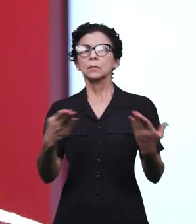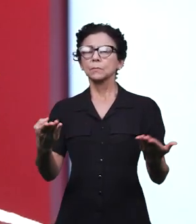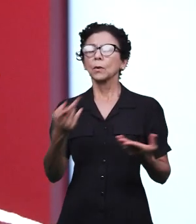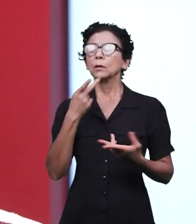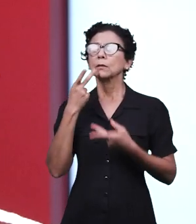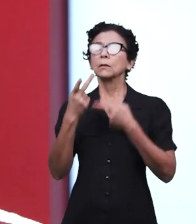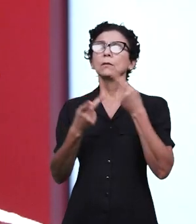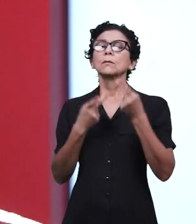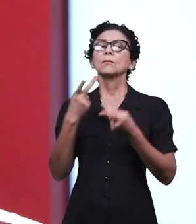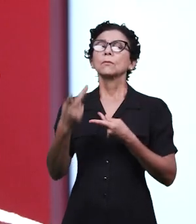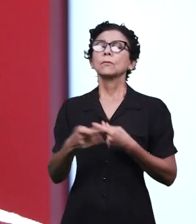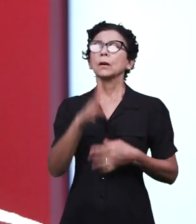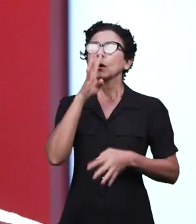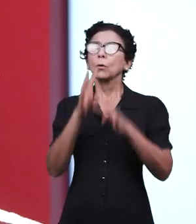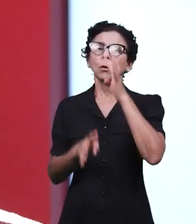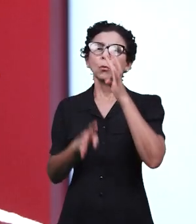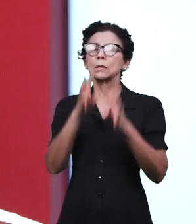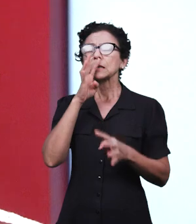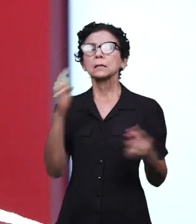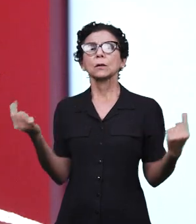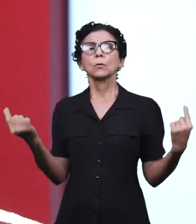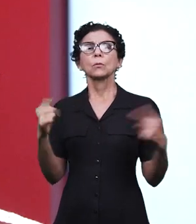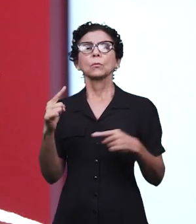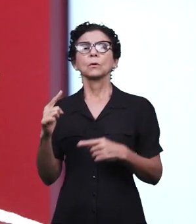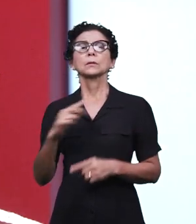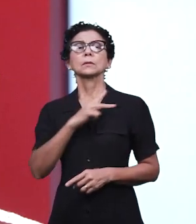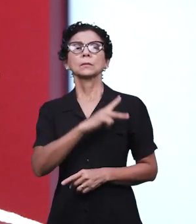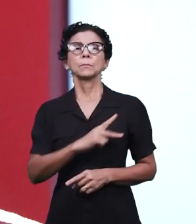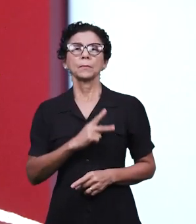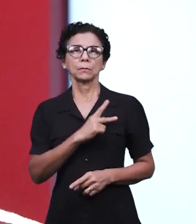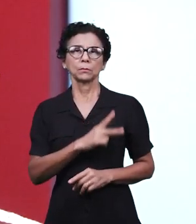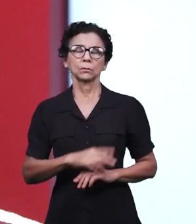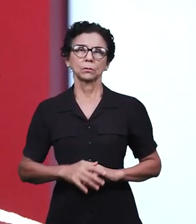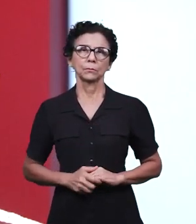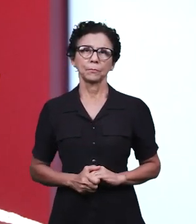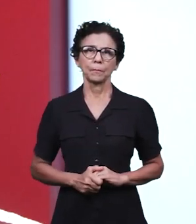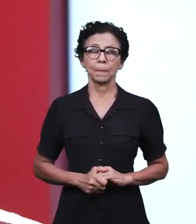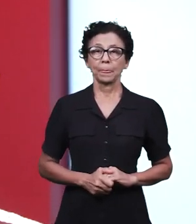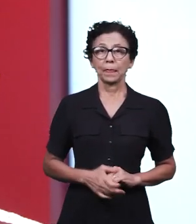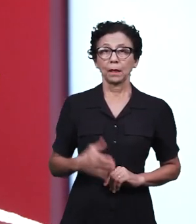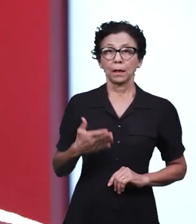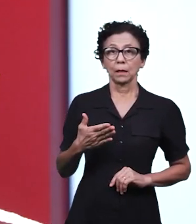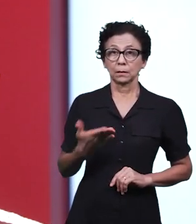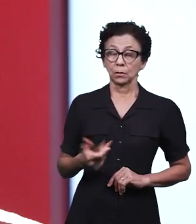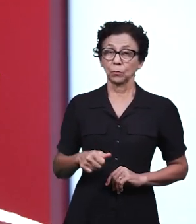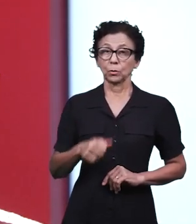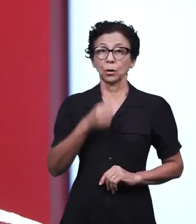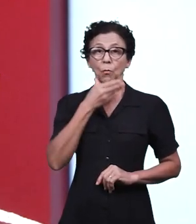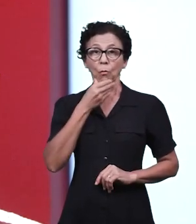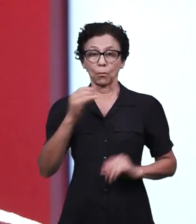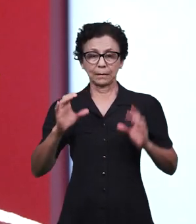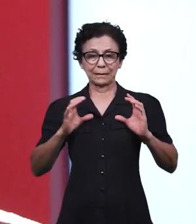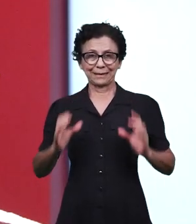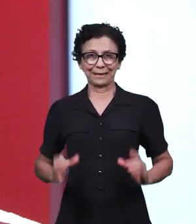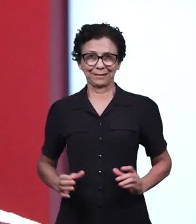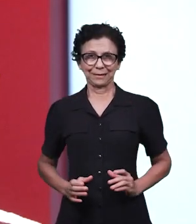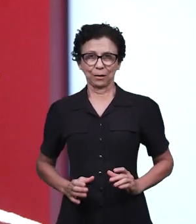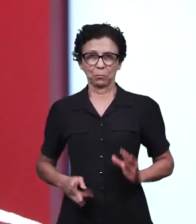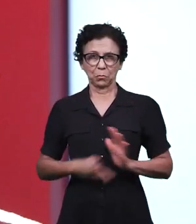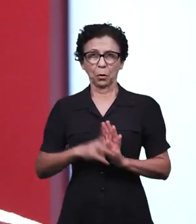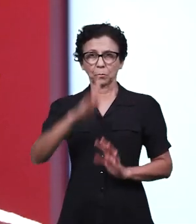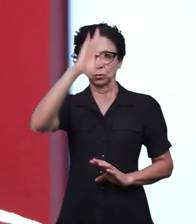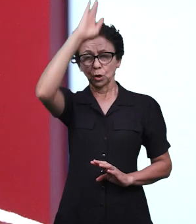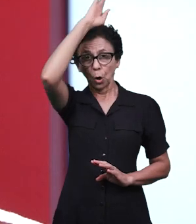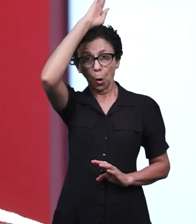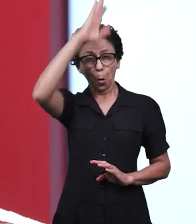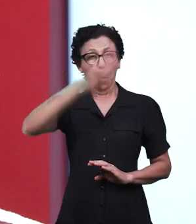o cidadão romano era muito valorizado e Paulo era um cidadão romano, não se admitia um julgamento de qualquer maneira,